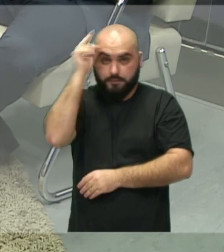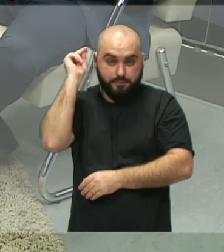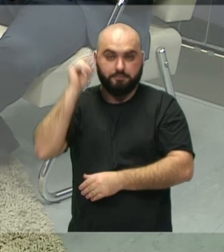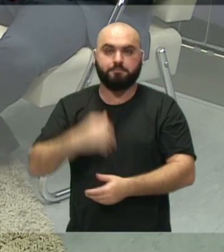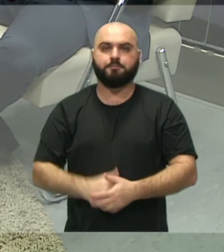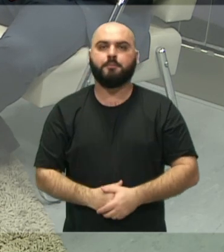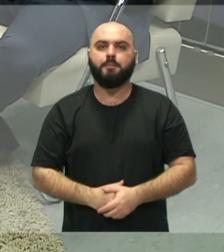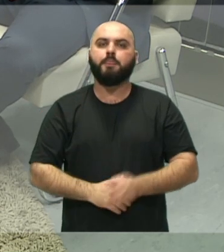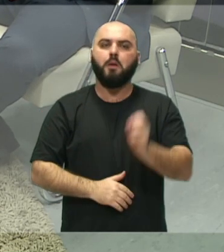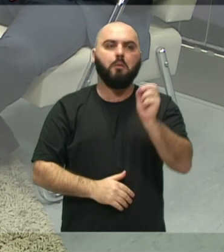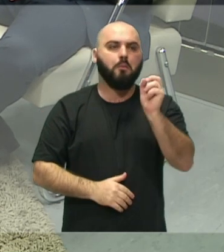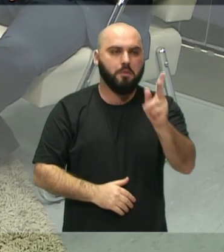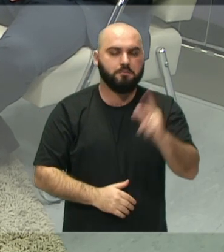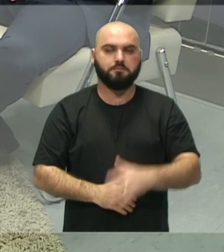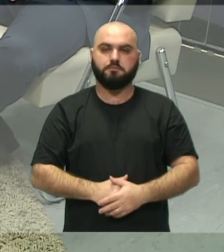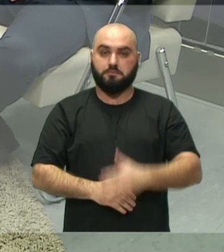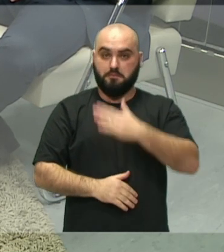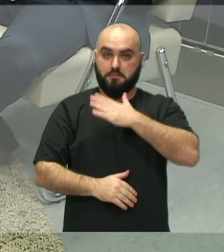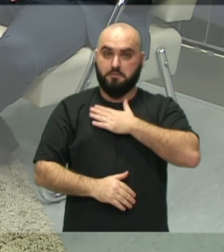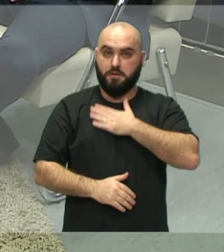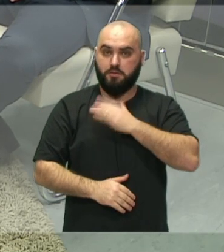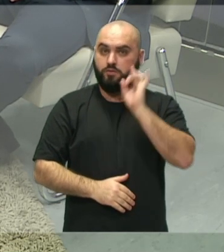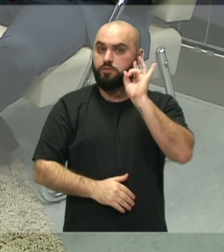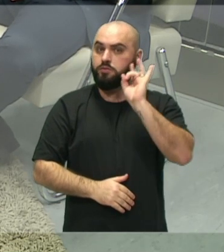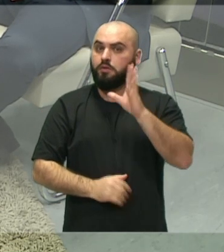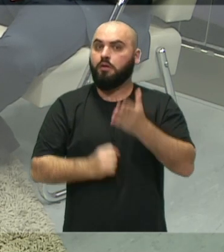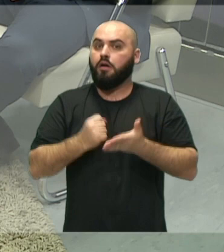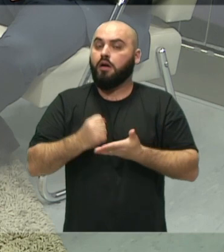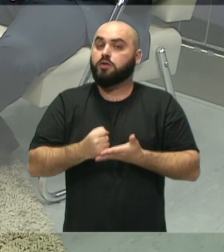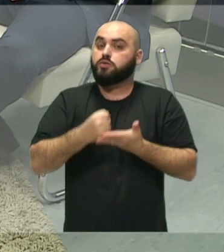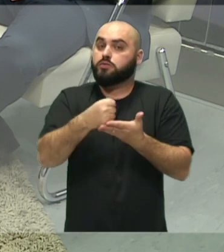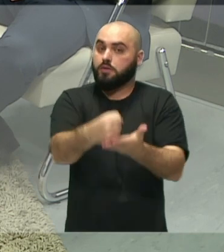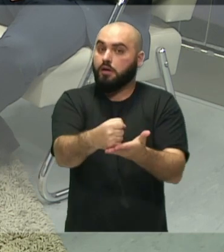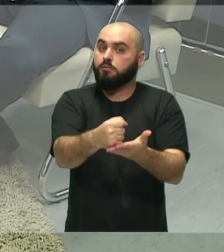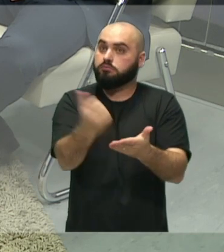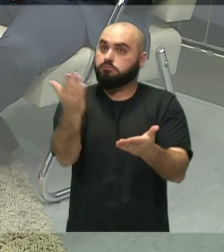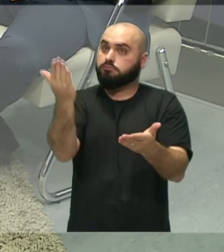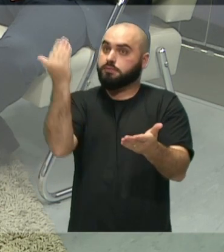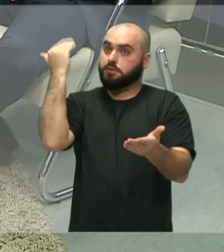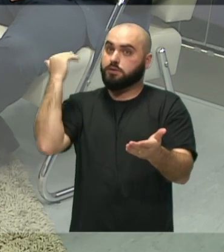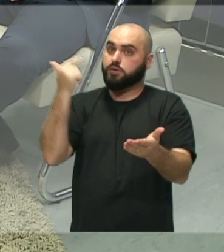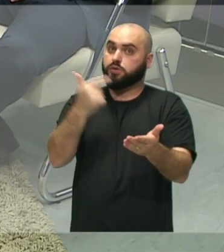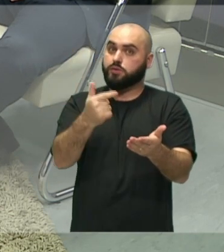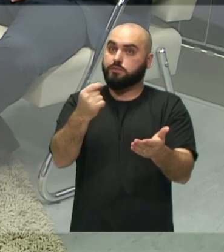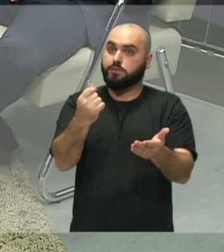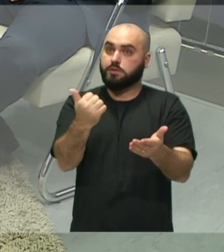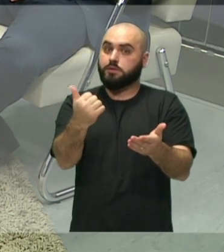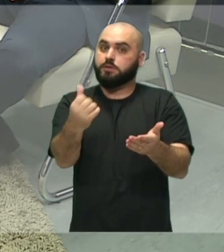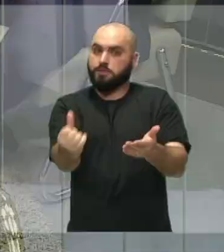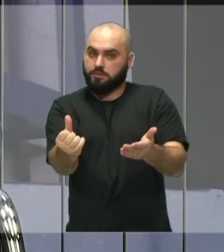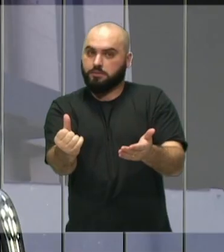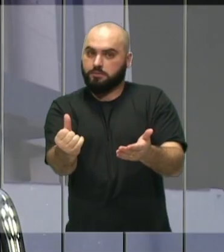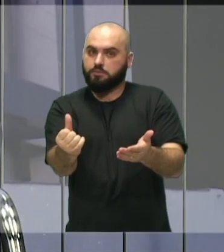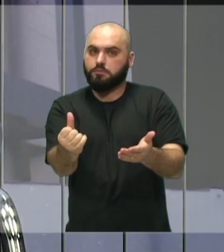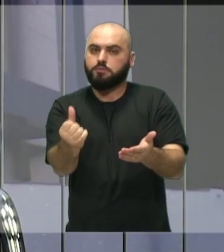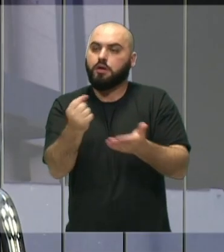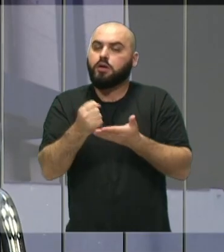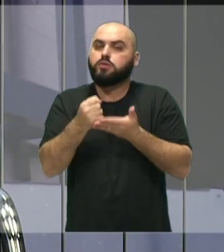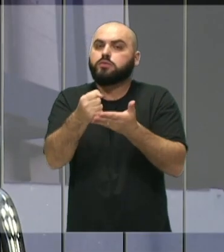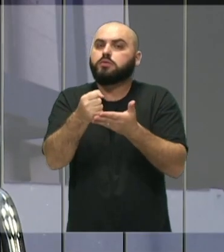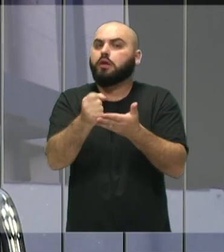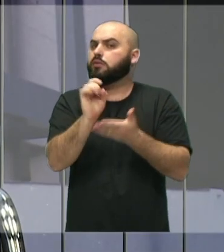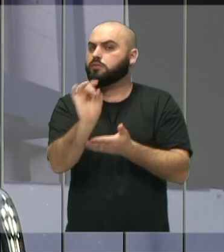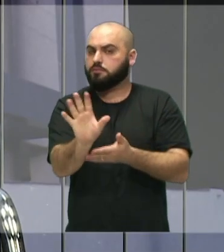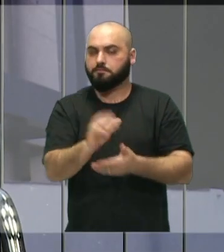gente contribuiu, era o meu compromisso, era apenas contribuir lá atrás, em 2016, para as eleições de 2016.